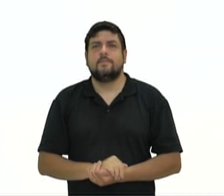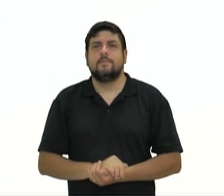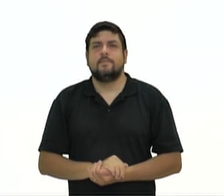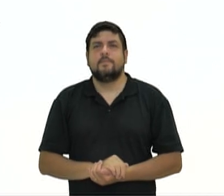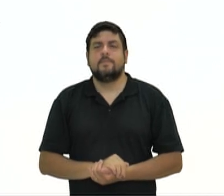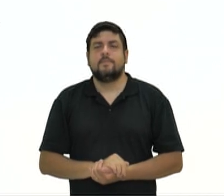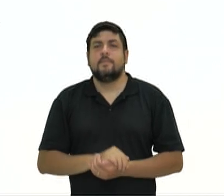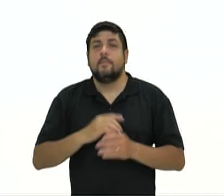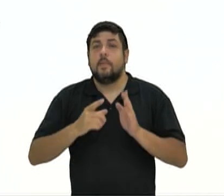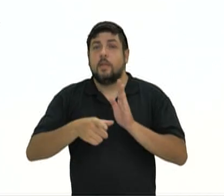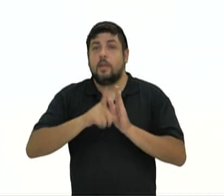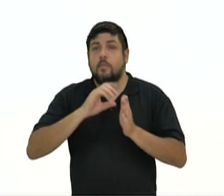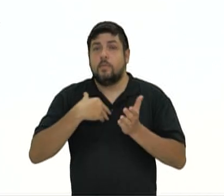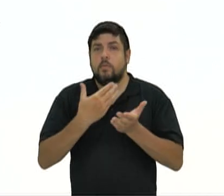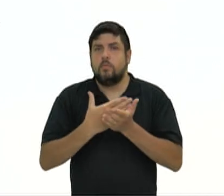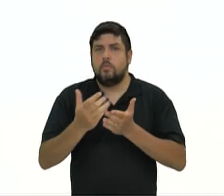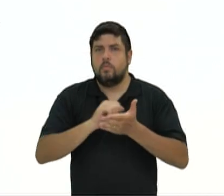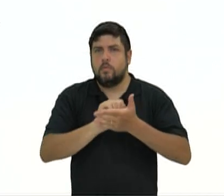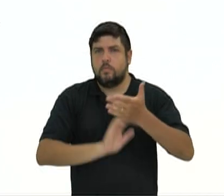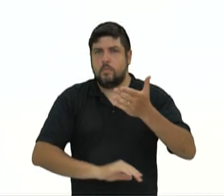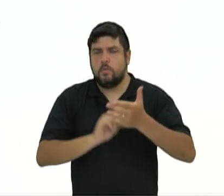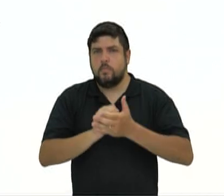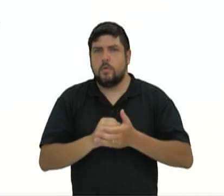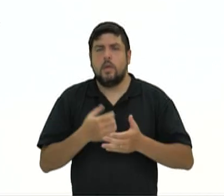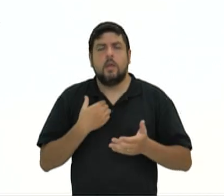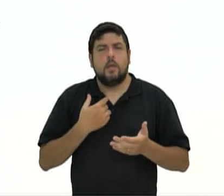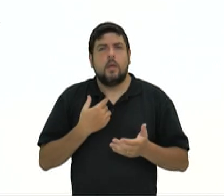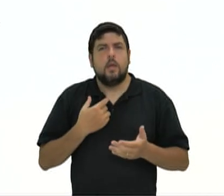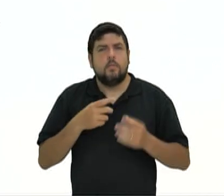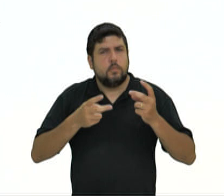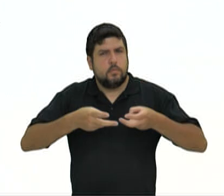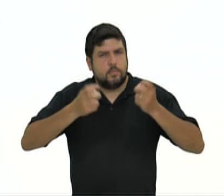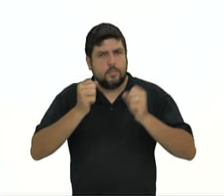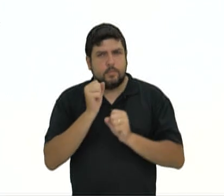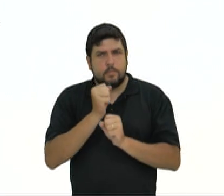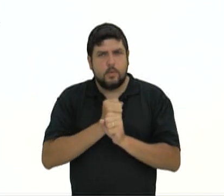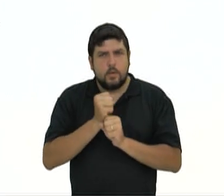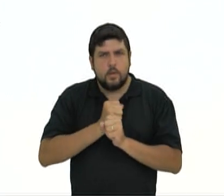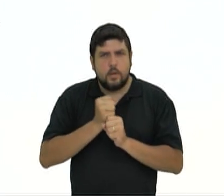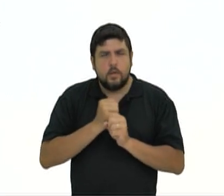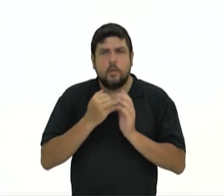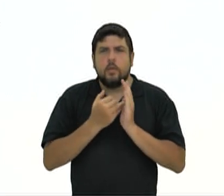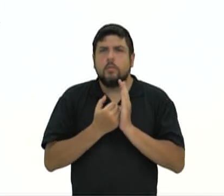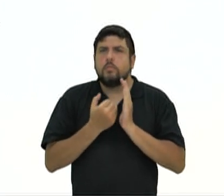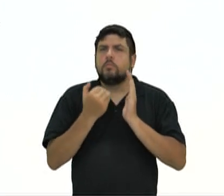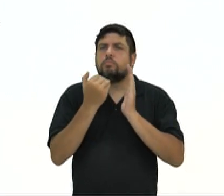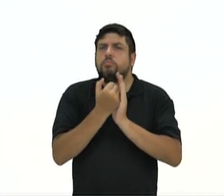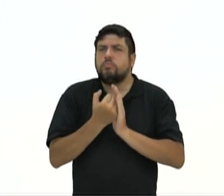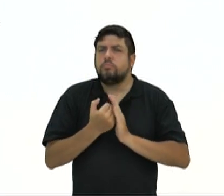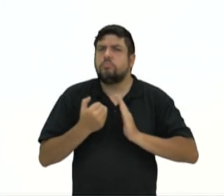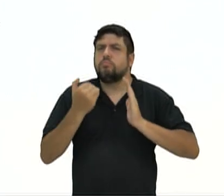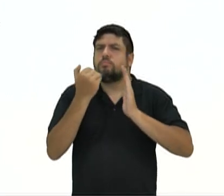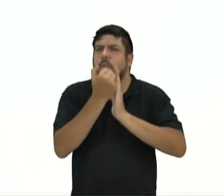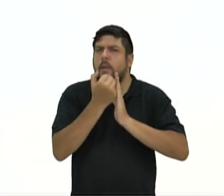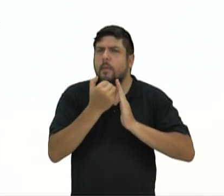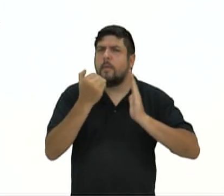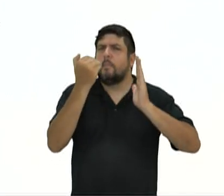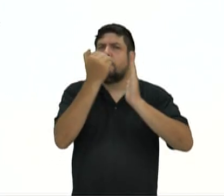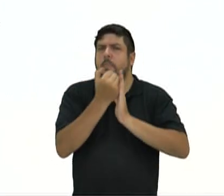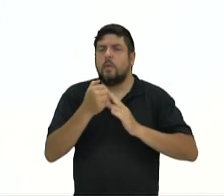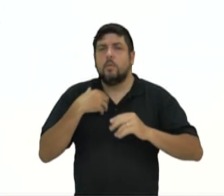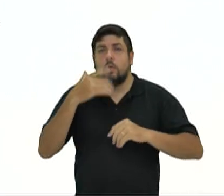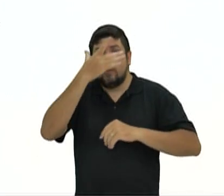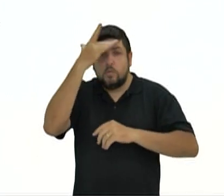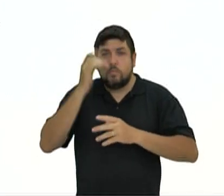no início do exercício, a cada ano, né, há um aumento de gente, né, das pessoas lá de